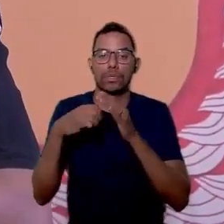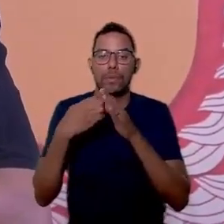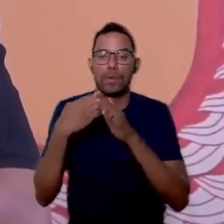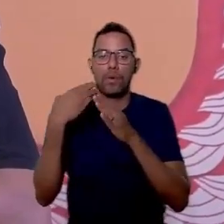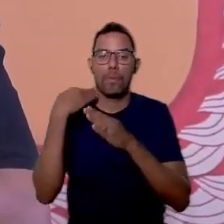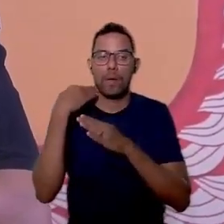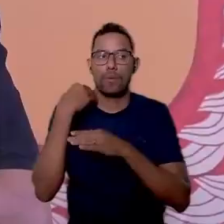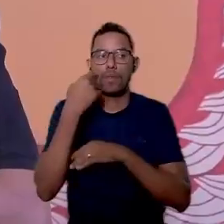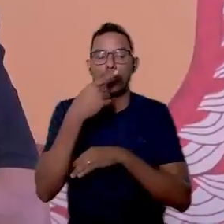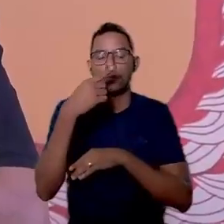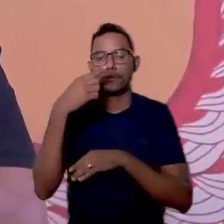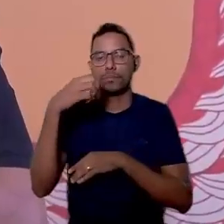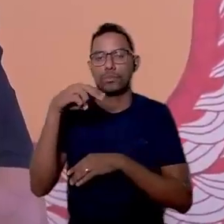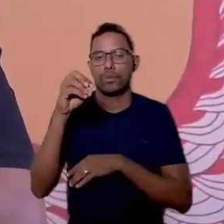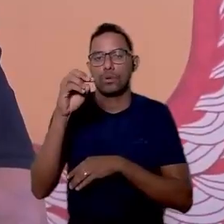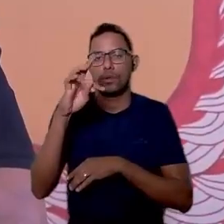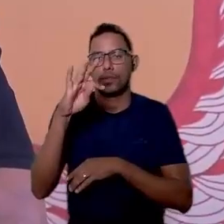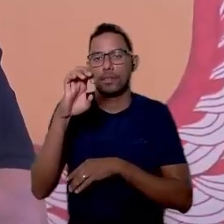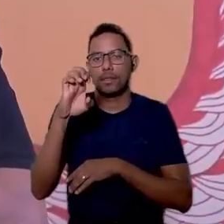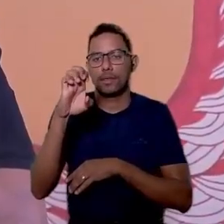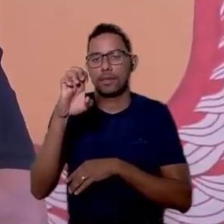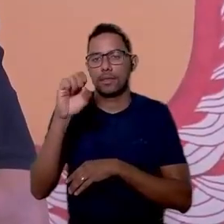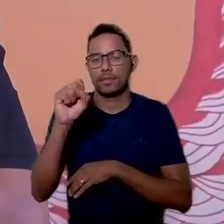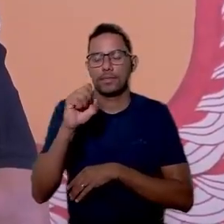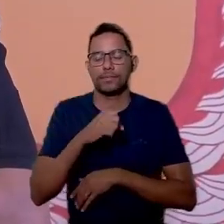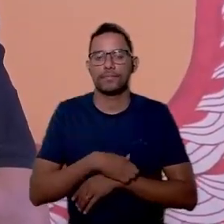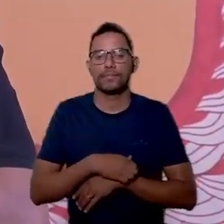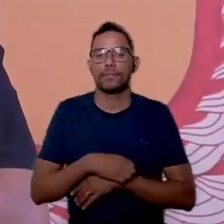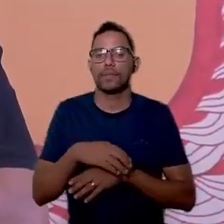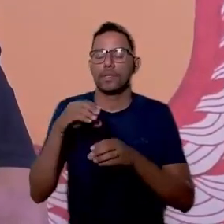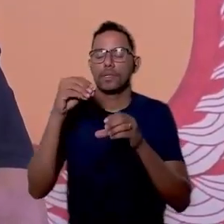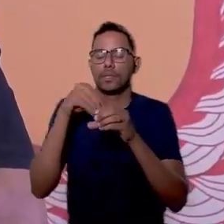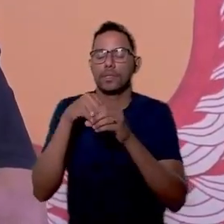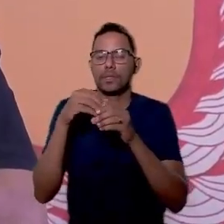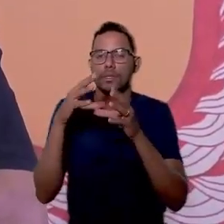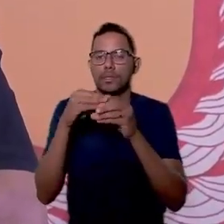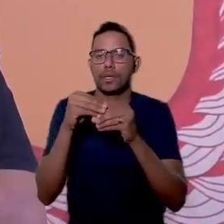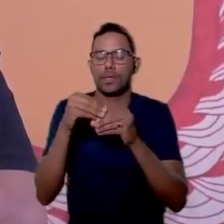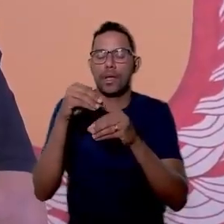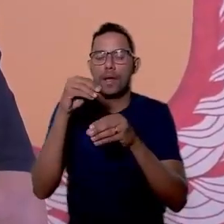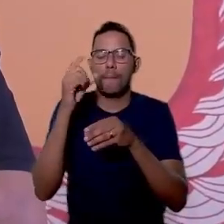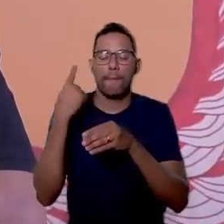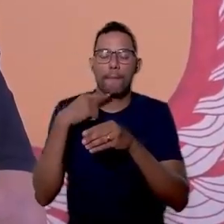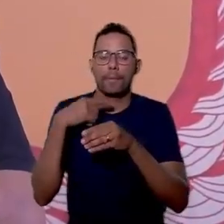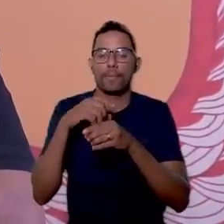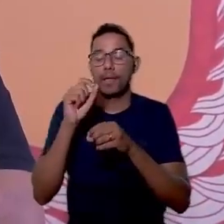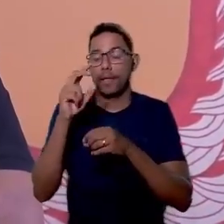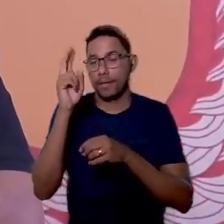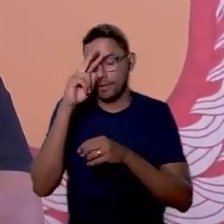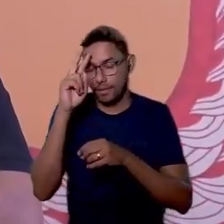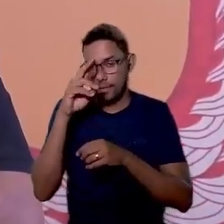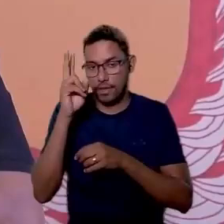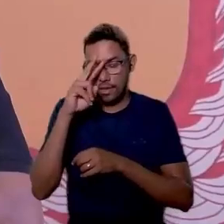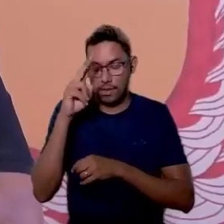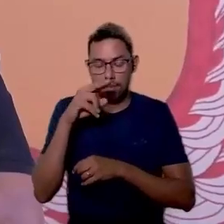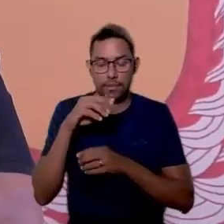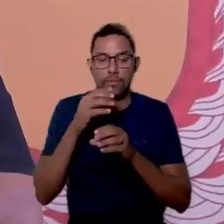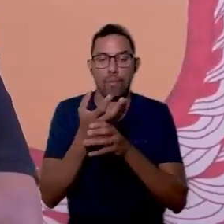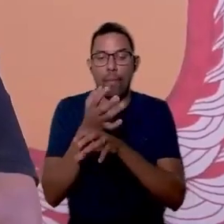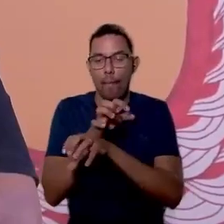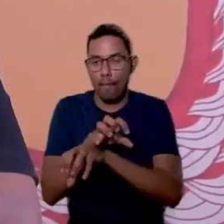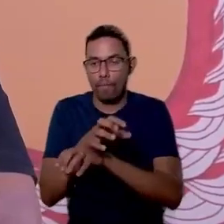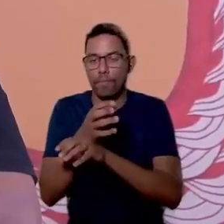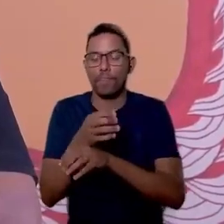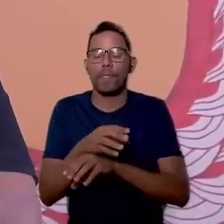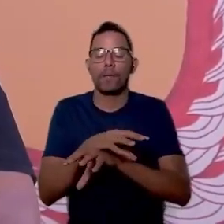Banco do Nordeste, que inclui uma parte de Minas Gerais. Eu não sei se vocês se lembram, quem é mais antigo se lembra da história do Polígono das Secas,